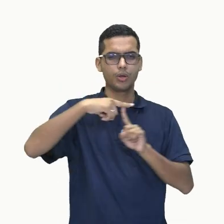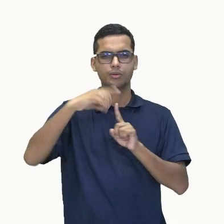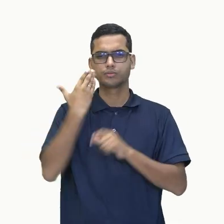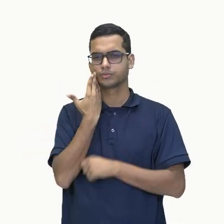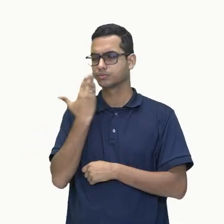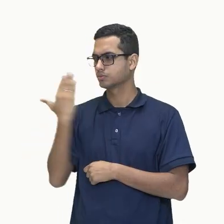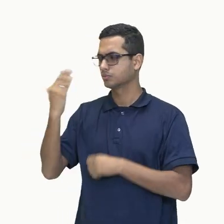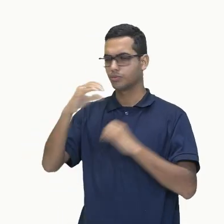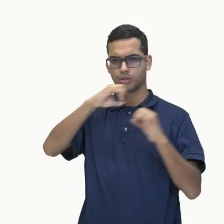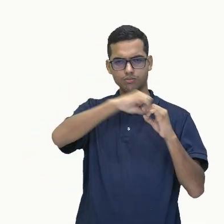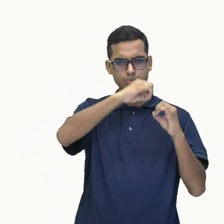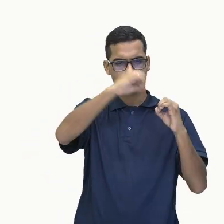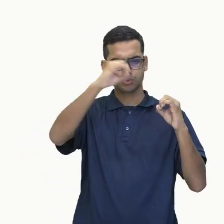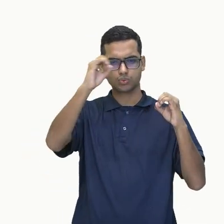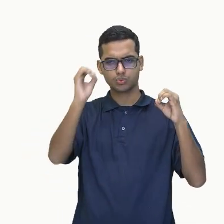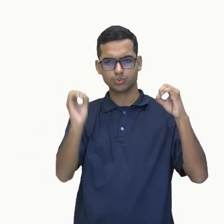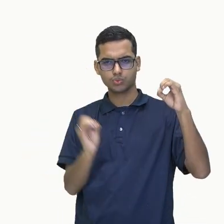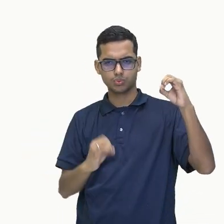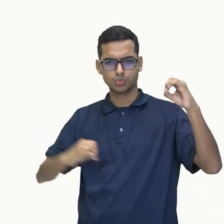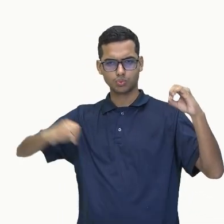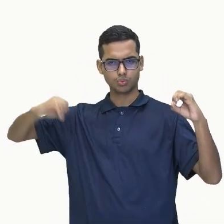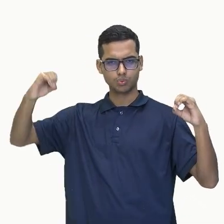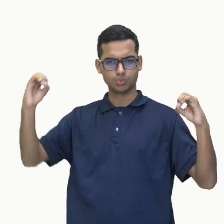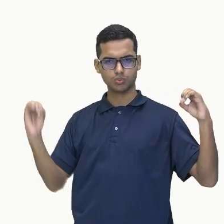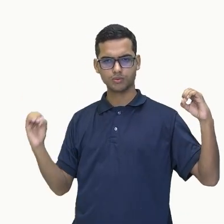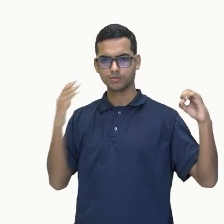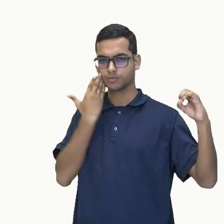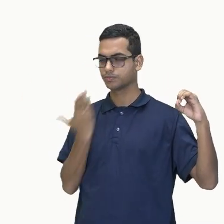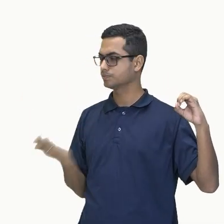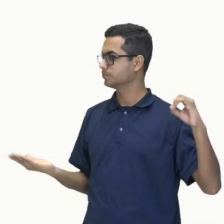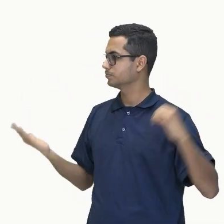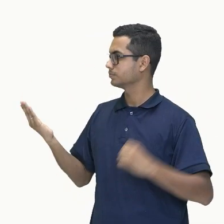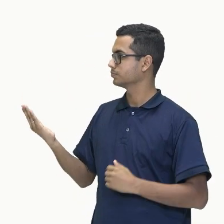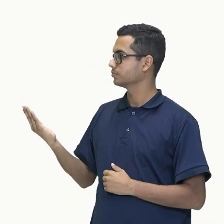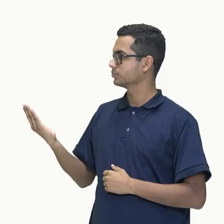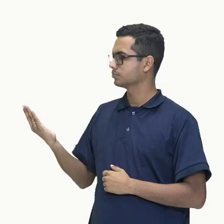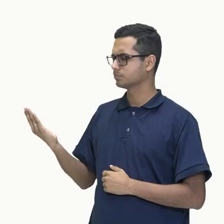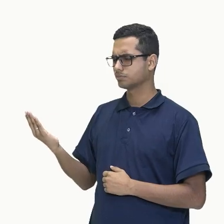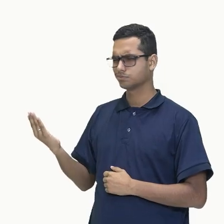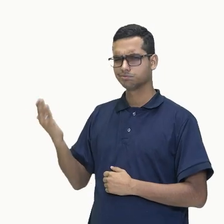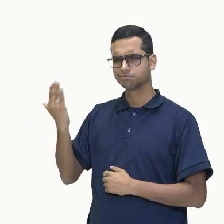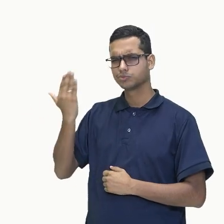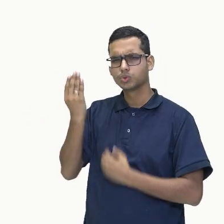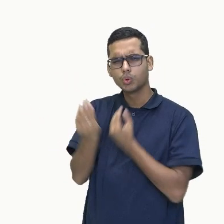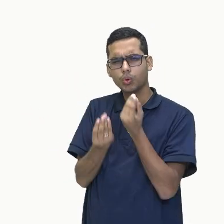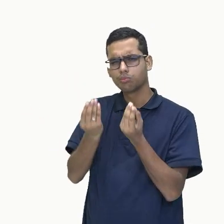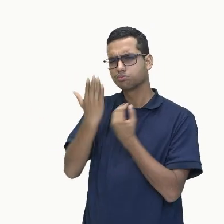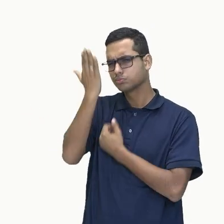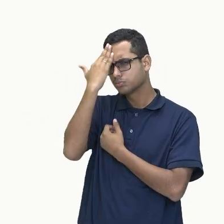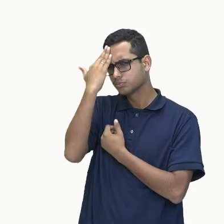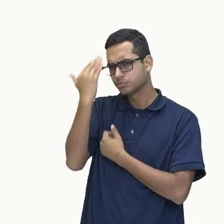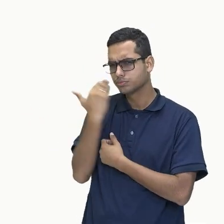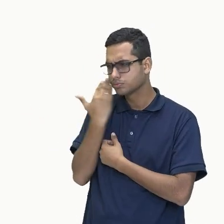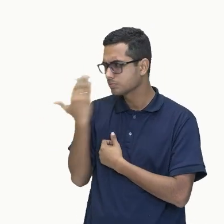vários aminoácidos que eles estão se ligando. Professor, mas como você sabe que é aminoácido? Porque